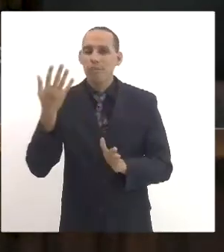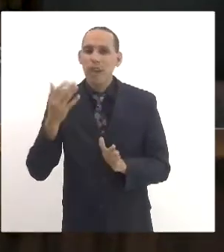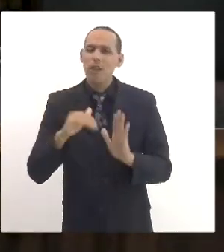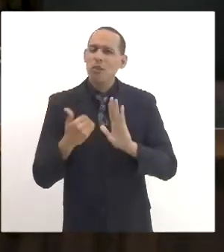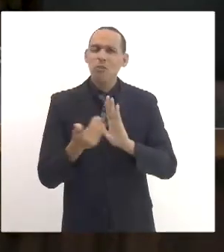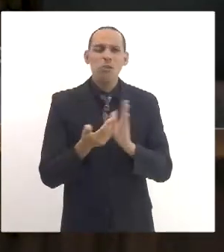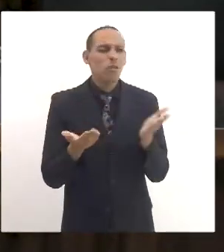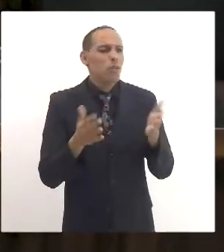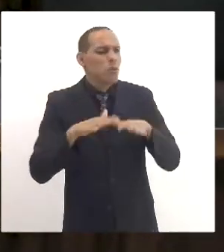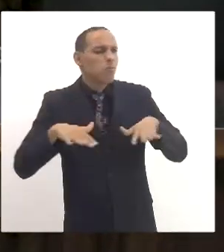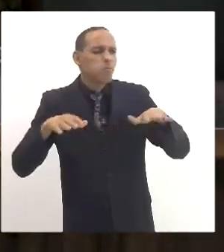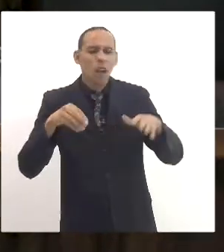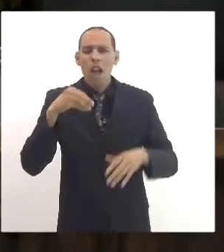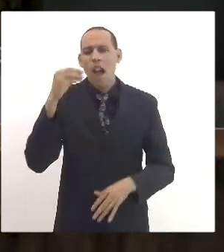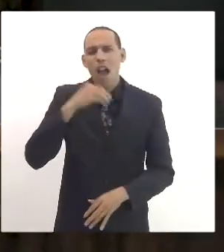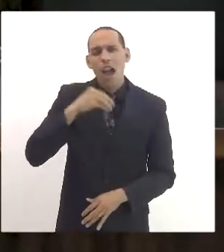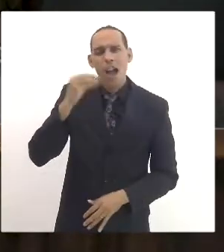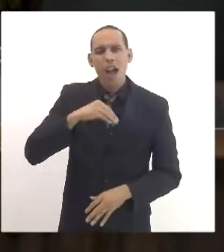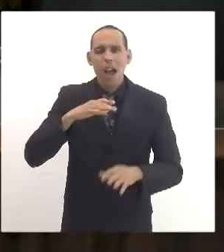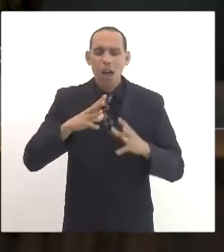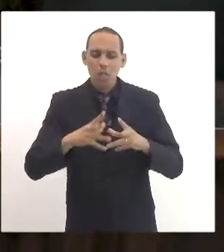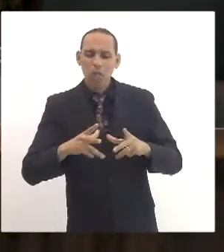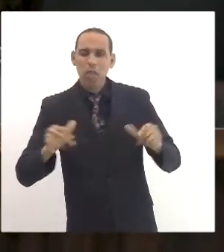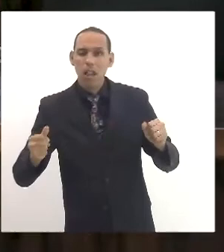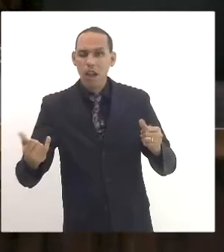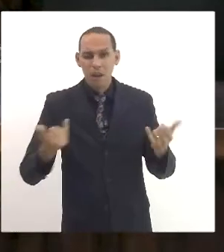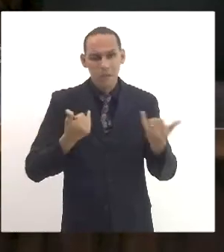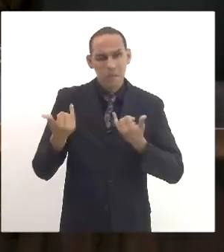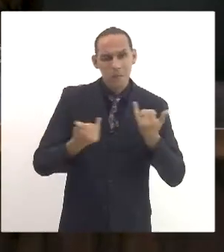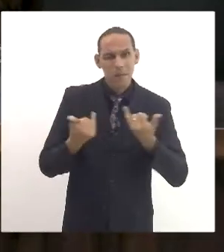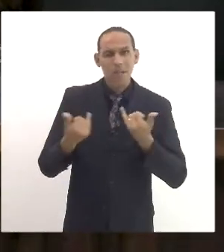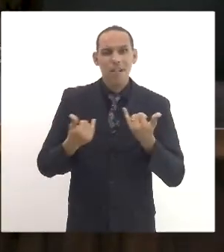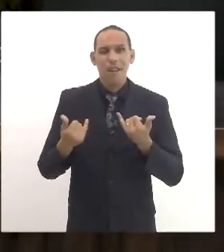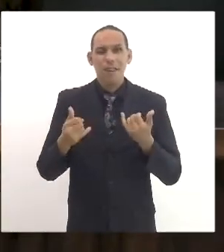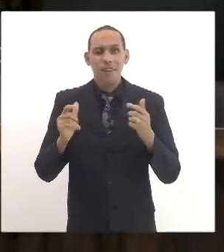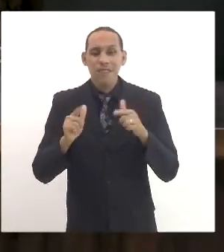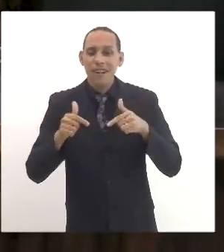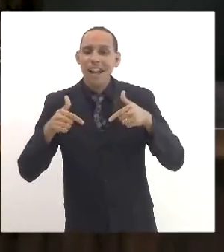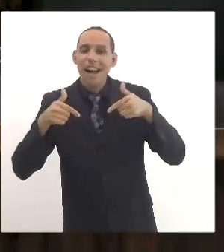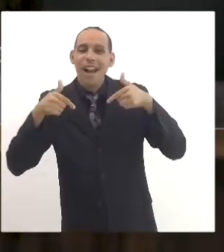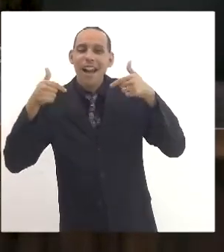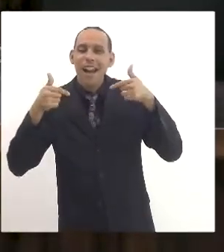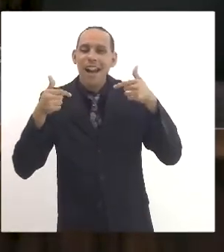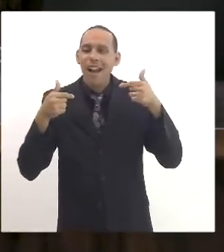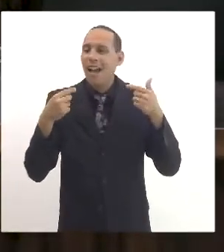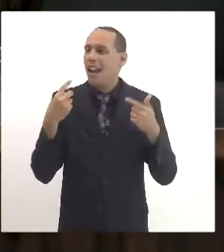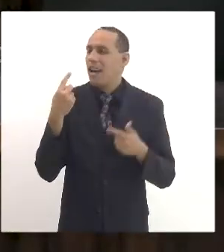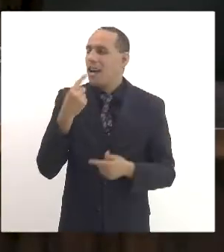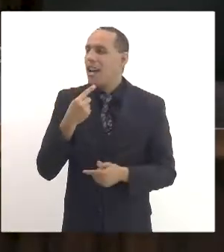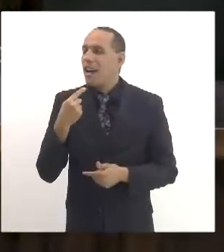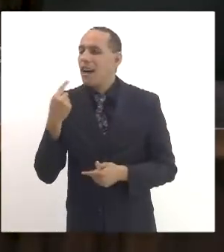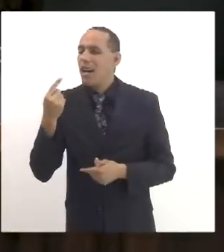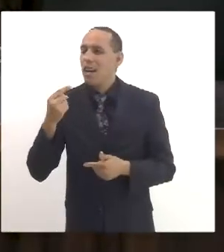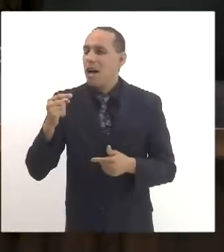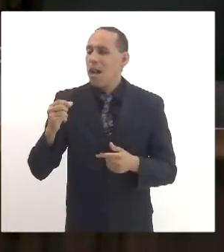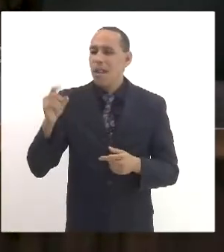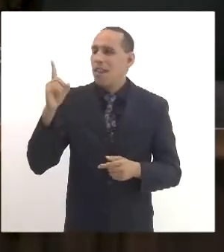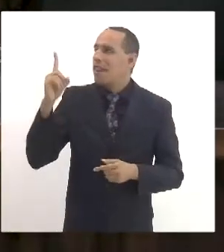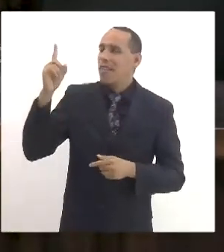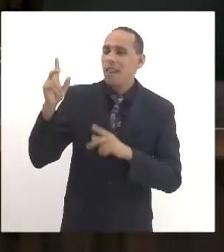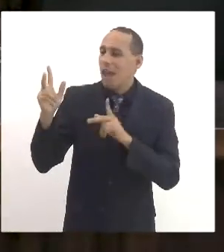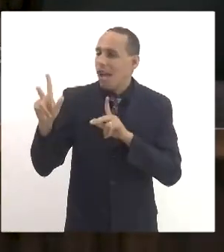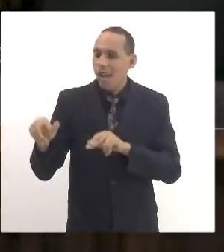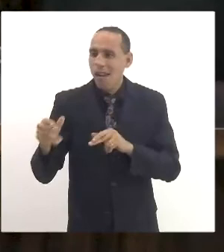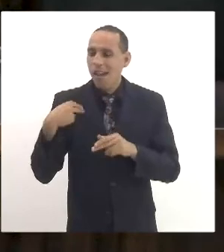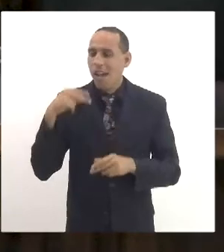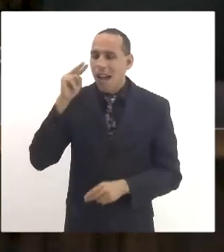é frágil, tudo passa. Quando me dizem isso, toda a graça de uma boca divina fala em mim e olhos postos